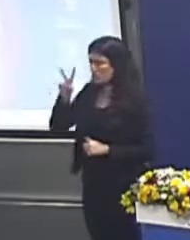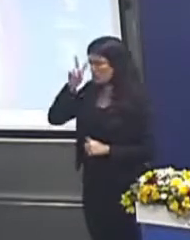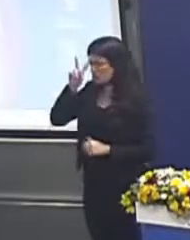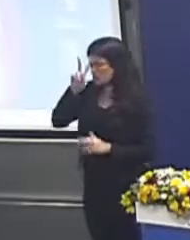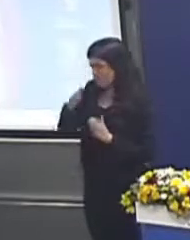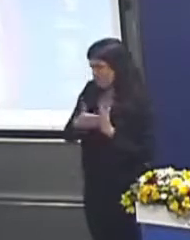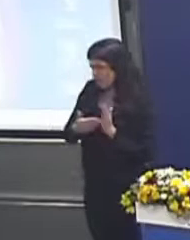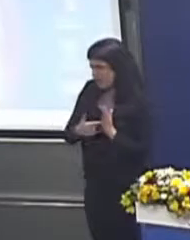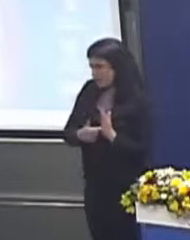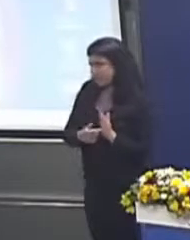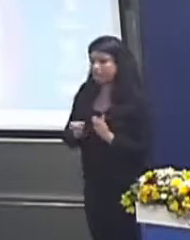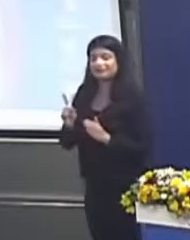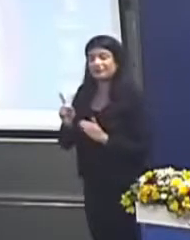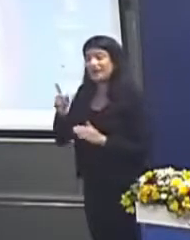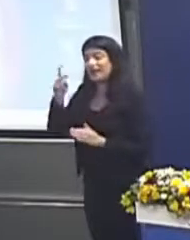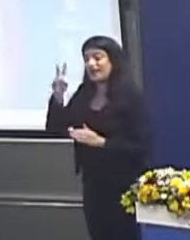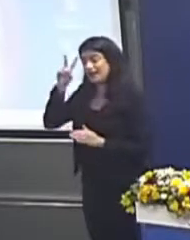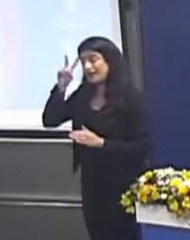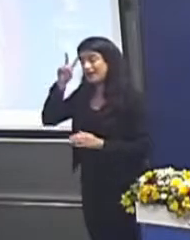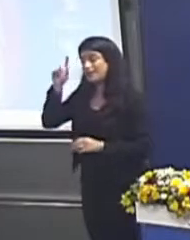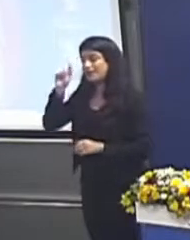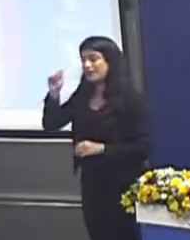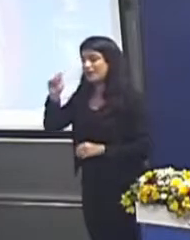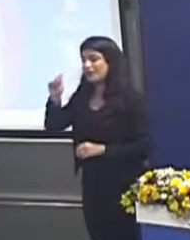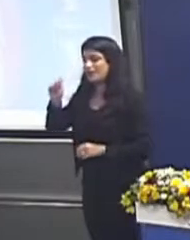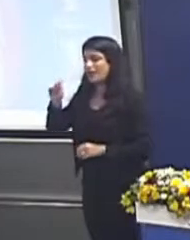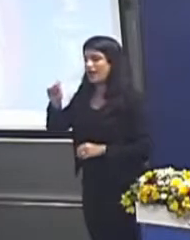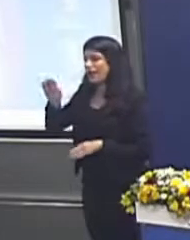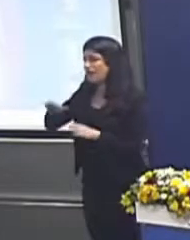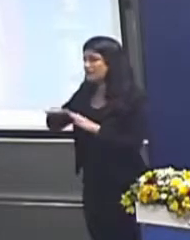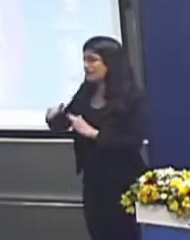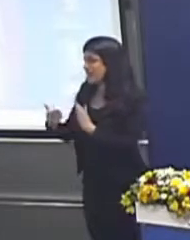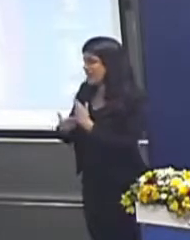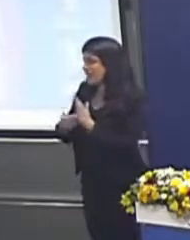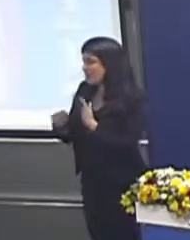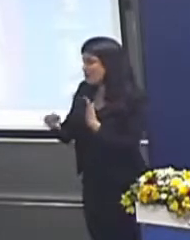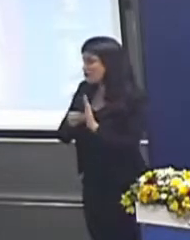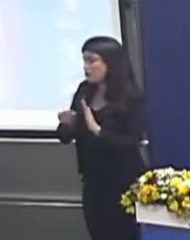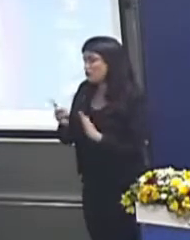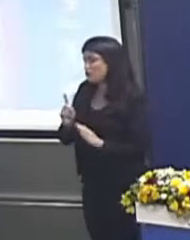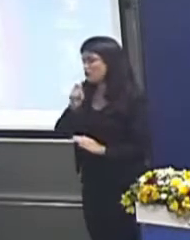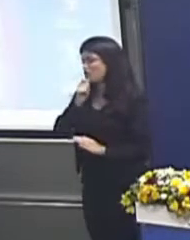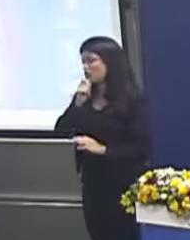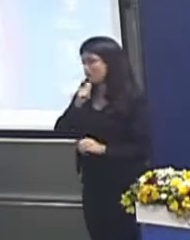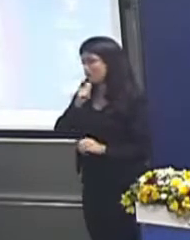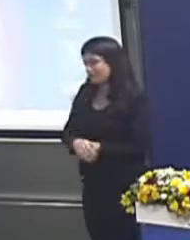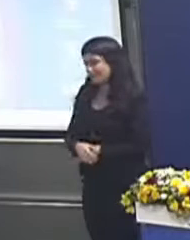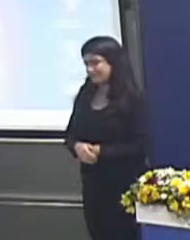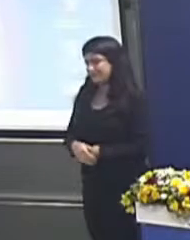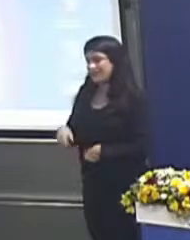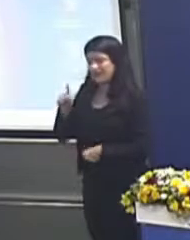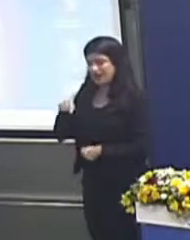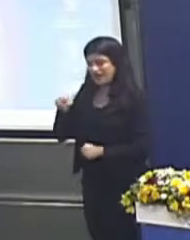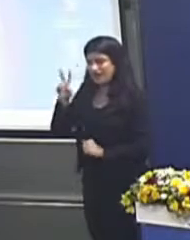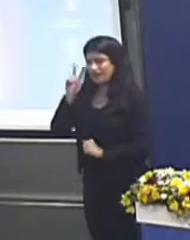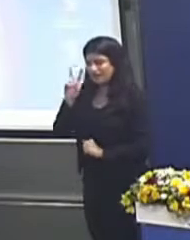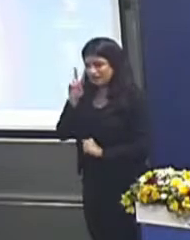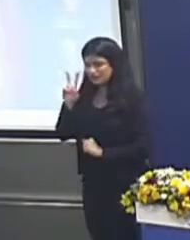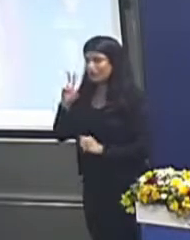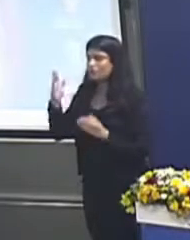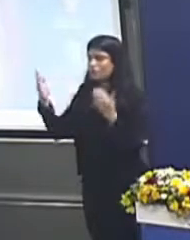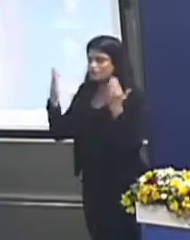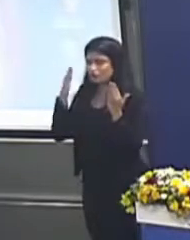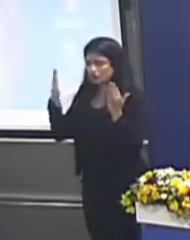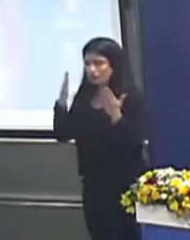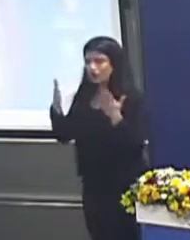livros de história, mas a história muitas vezes negada pelos livros de história. Essa história, as psicólogas